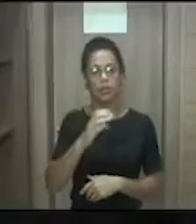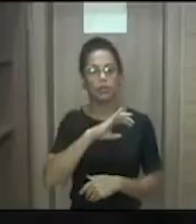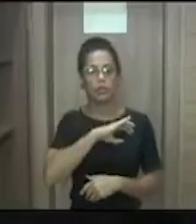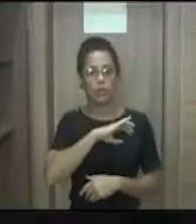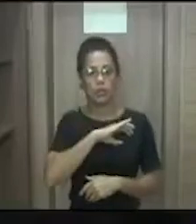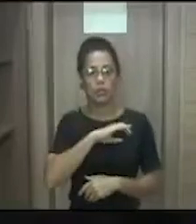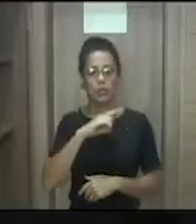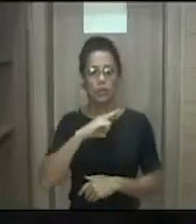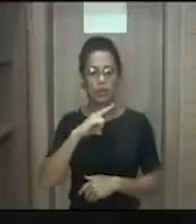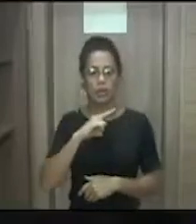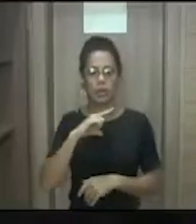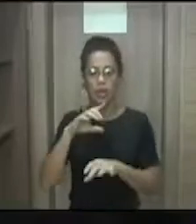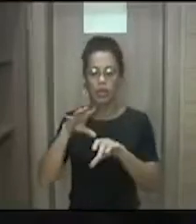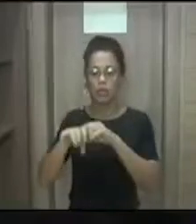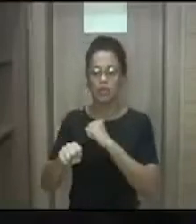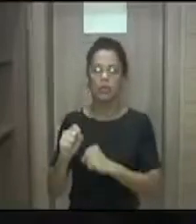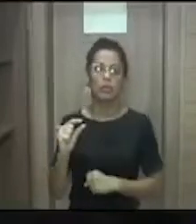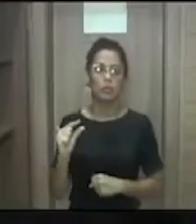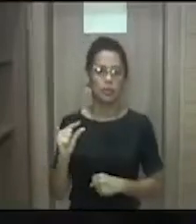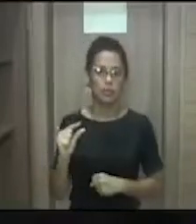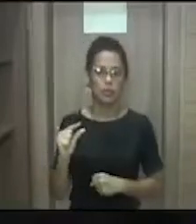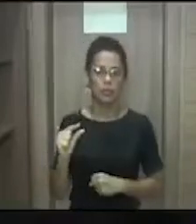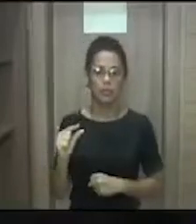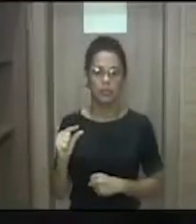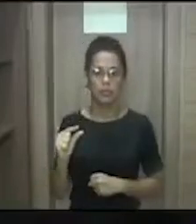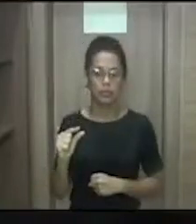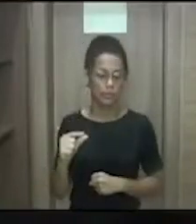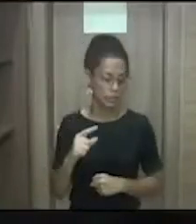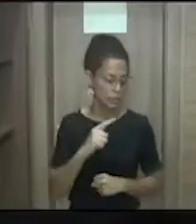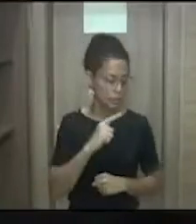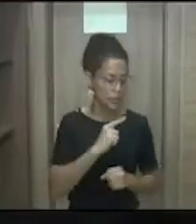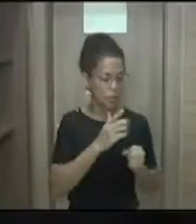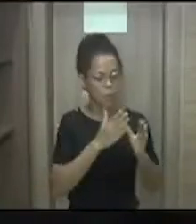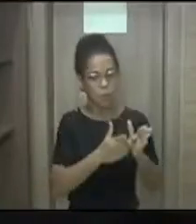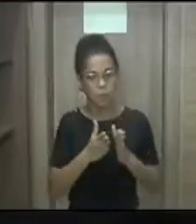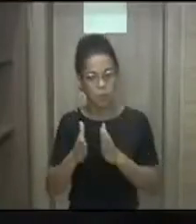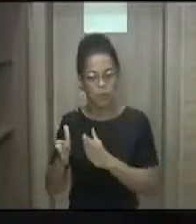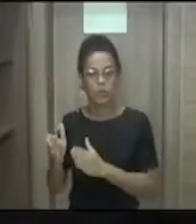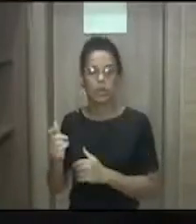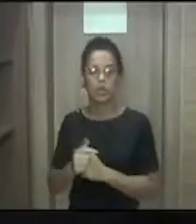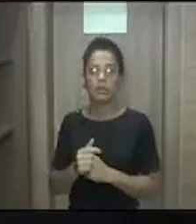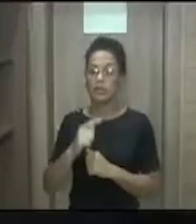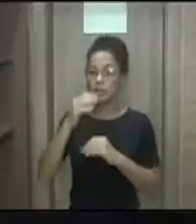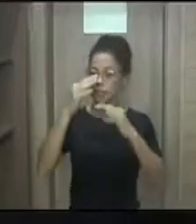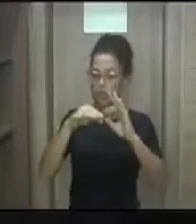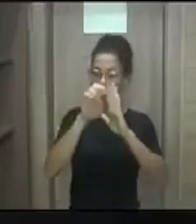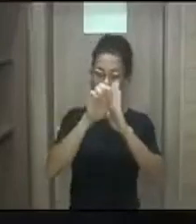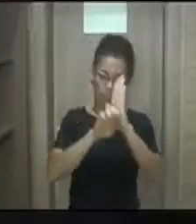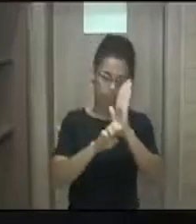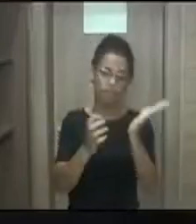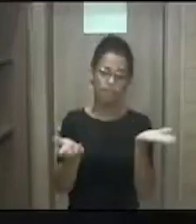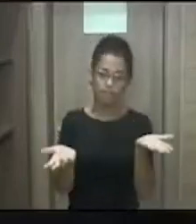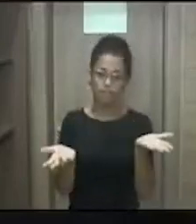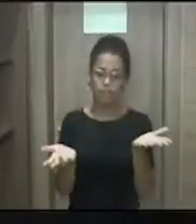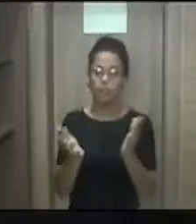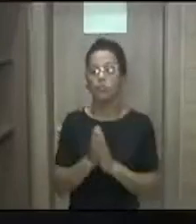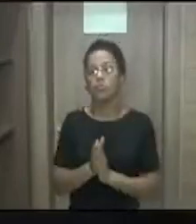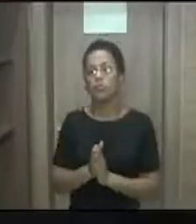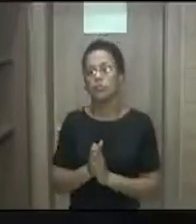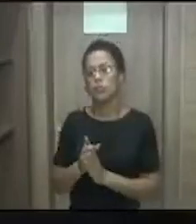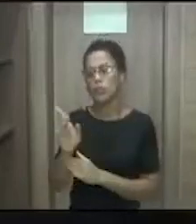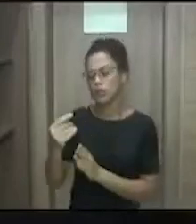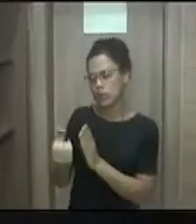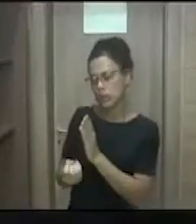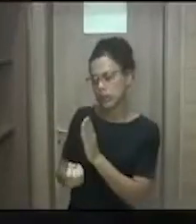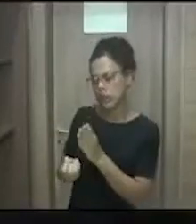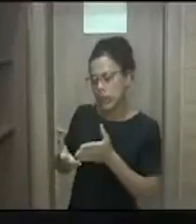pouca formação em processo licitatório, entender esse papel do agente do Estado. Você não nasce agente público, você